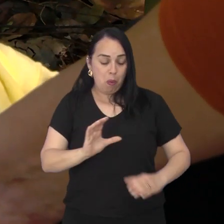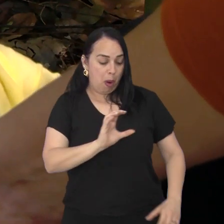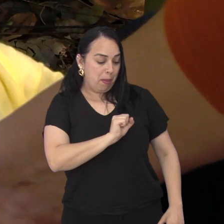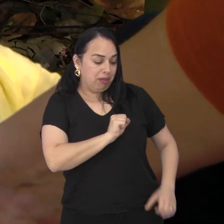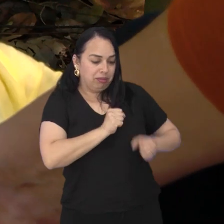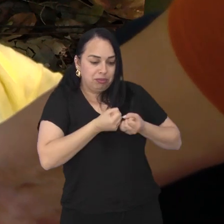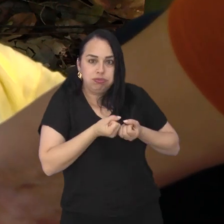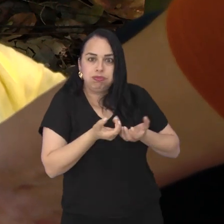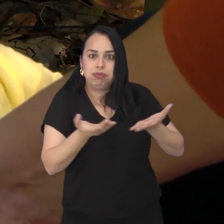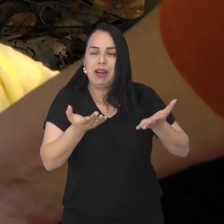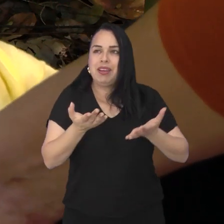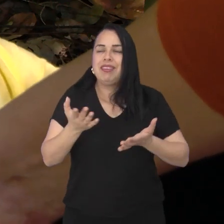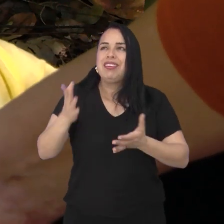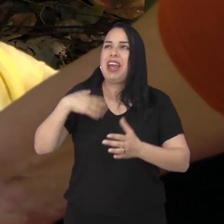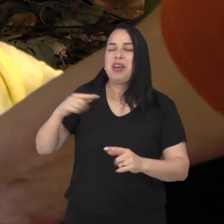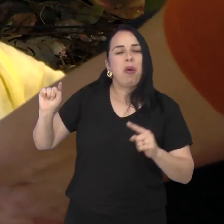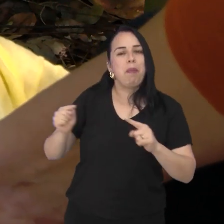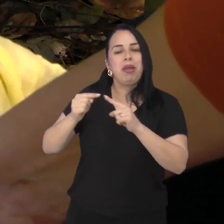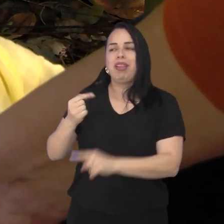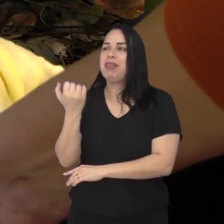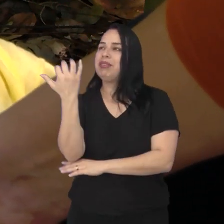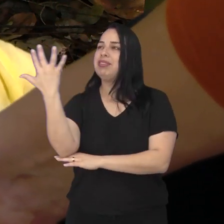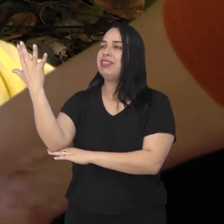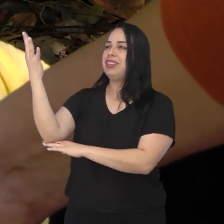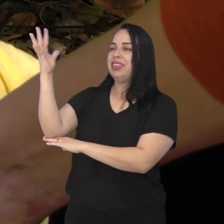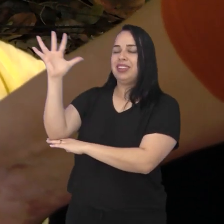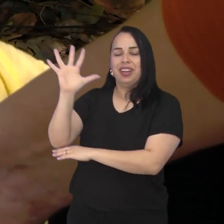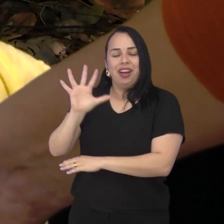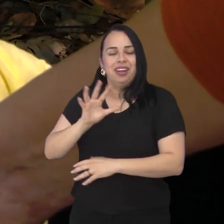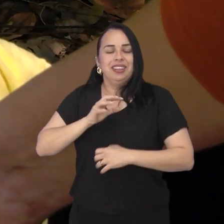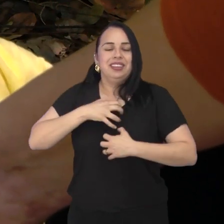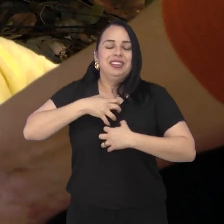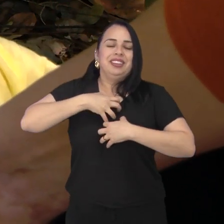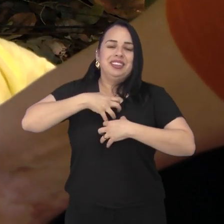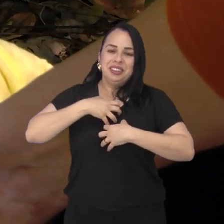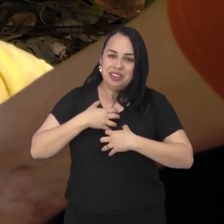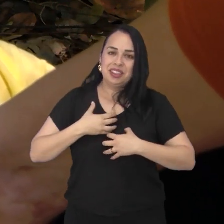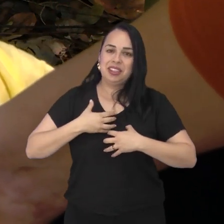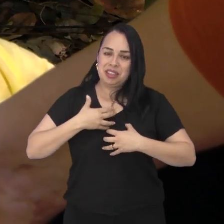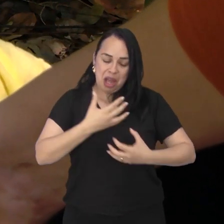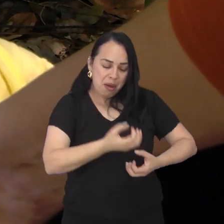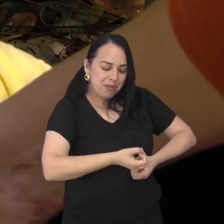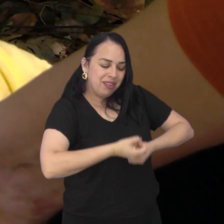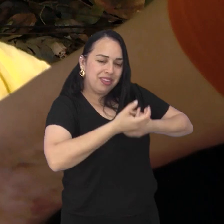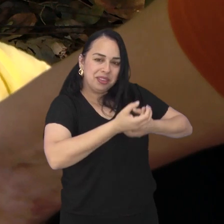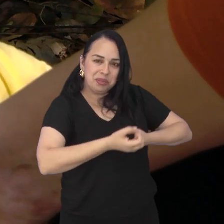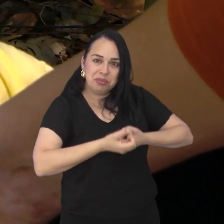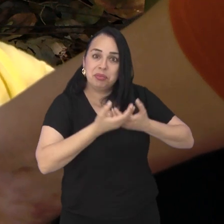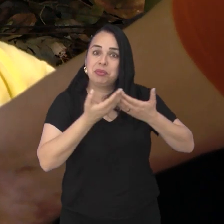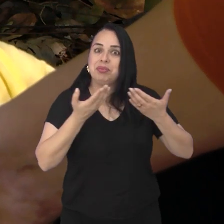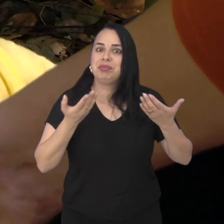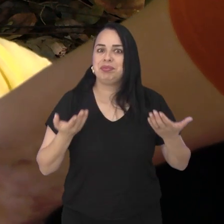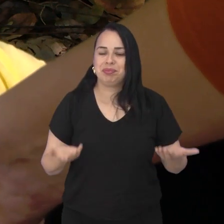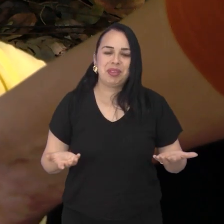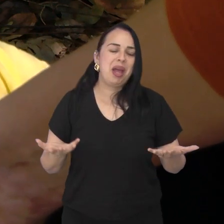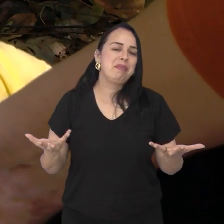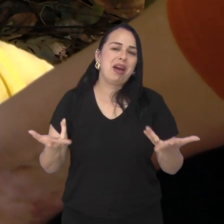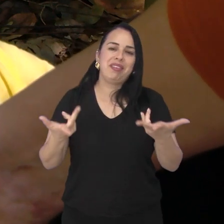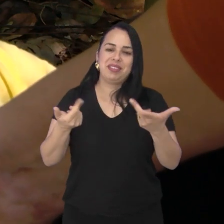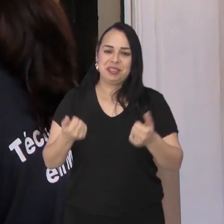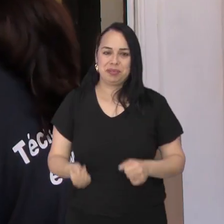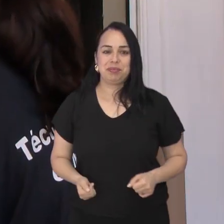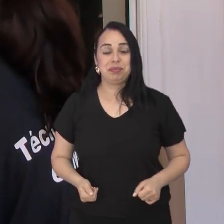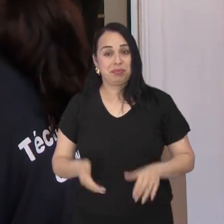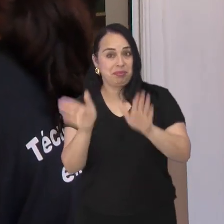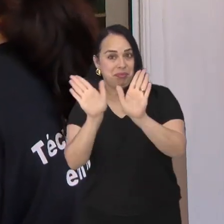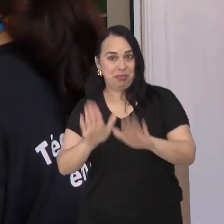a natureza é conectada, ela só inspira mais ainda, né? Então dá mais sentido à poesia, aos poemas, então é